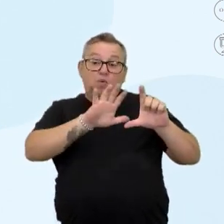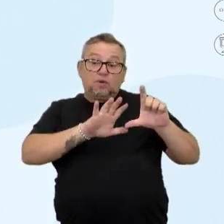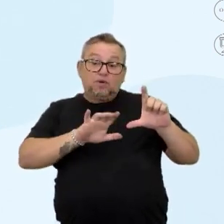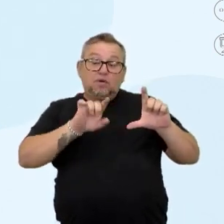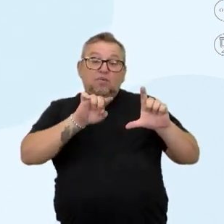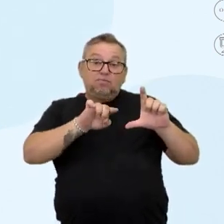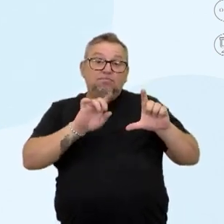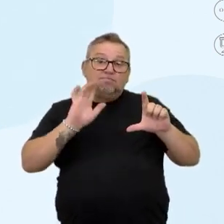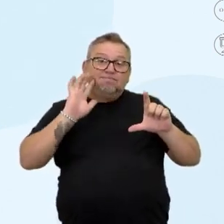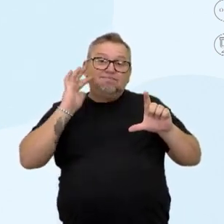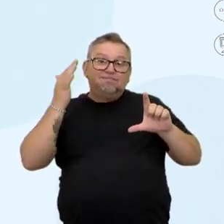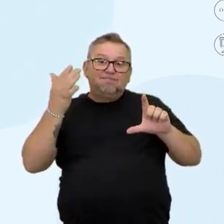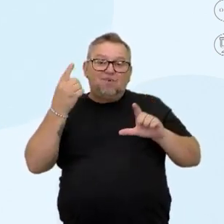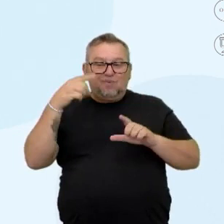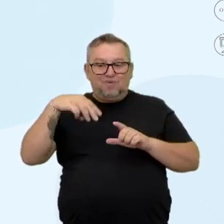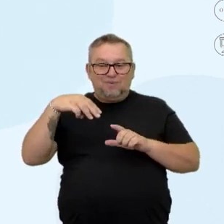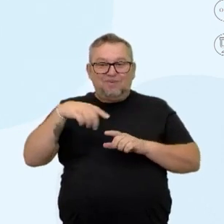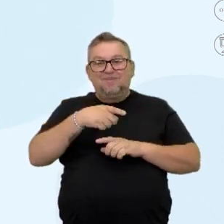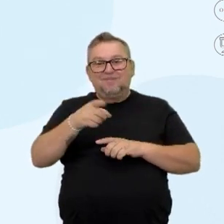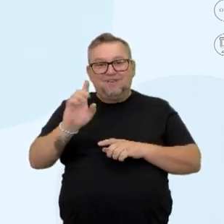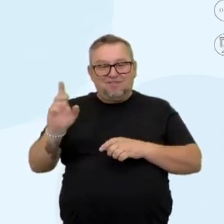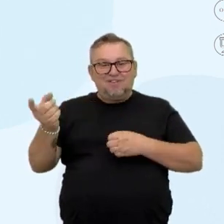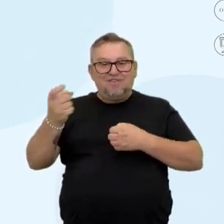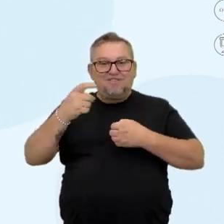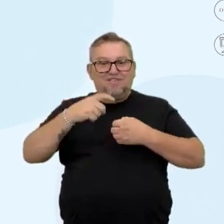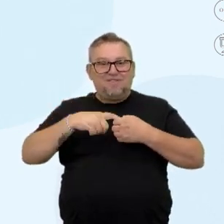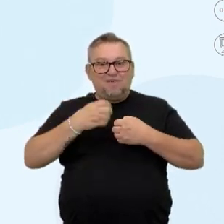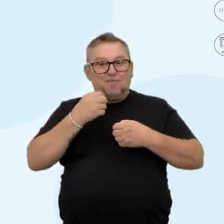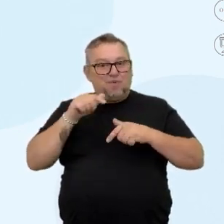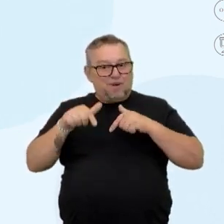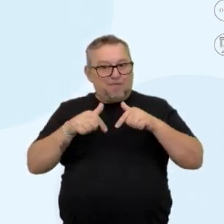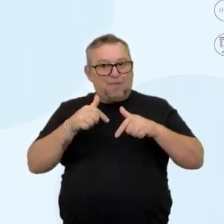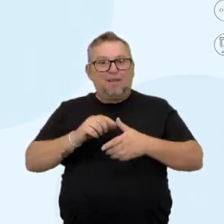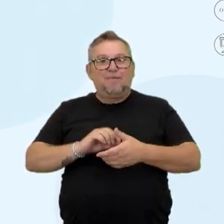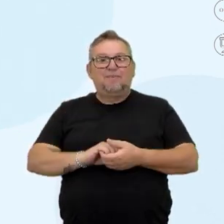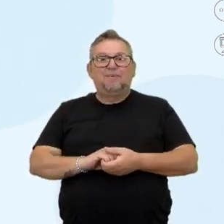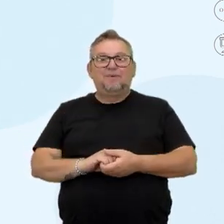para esse caso aí? Um minutinho pra vocês e a gente já volta. Bom trabalho.